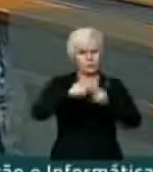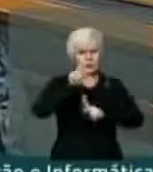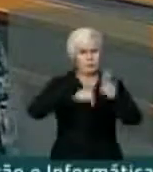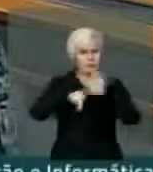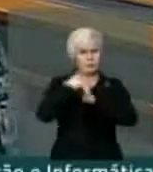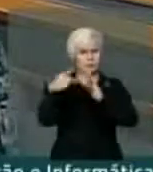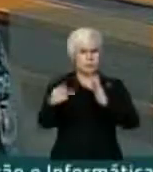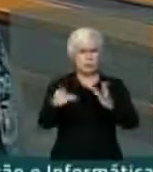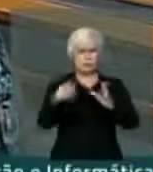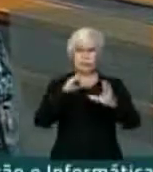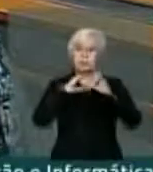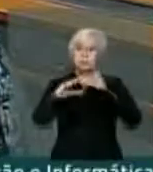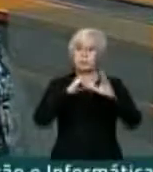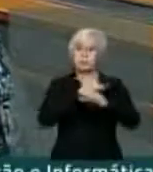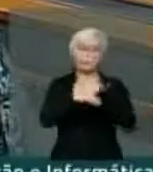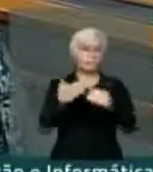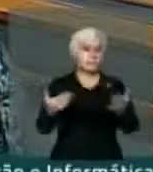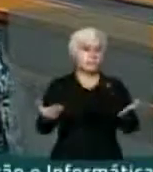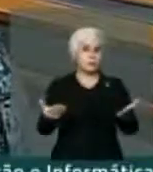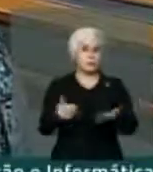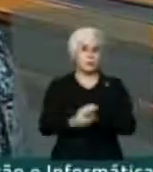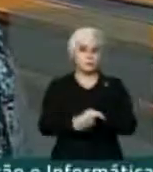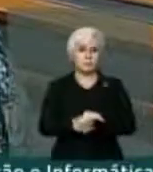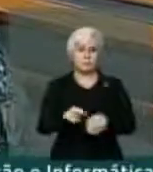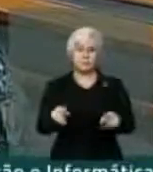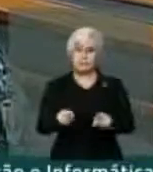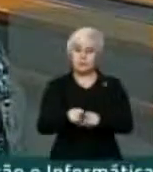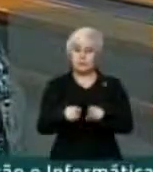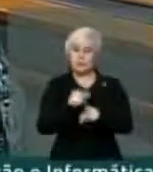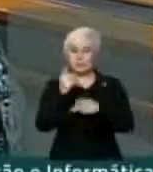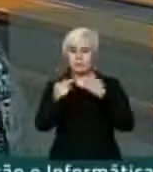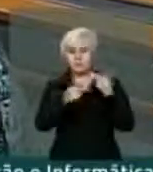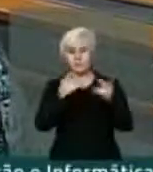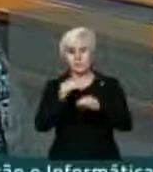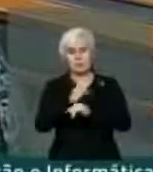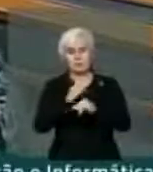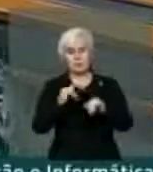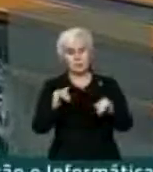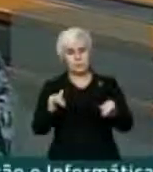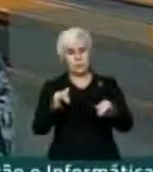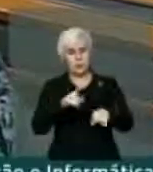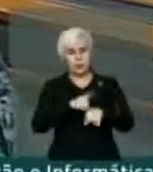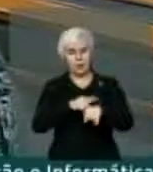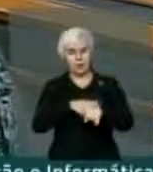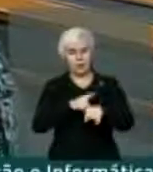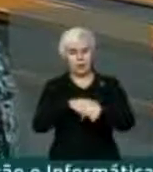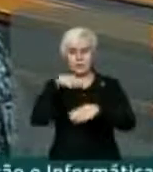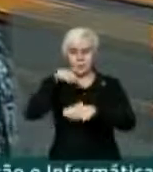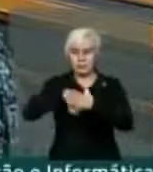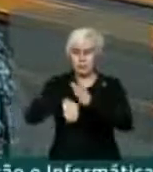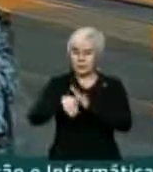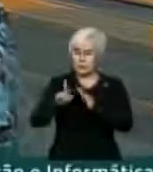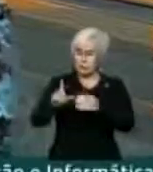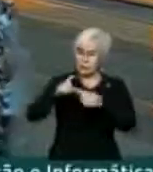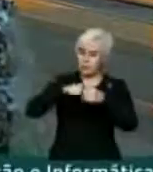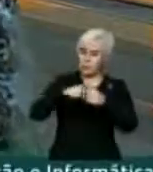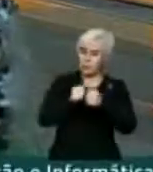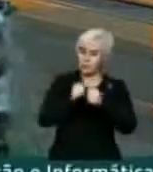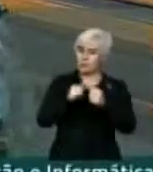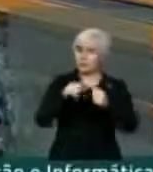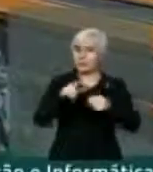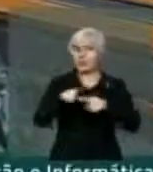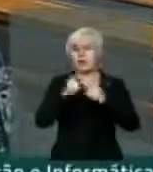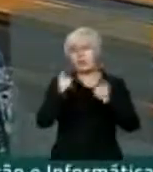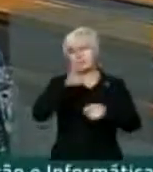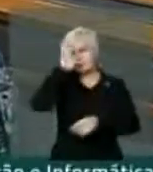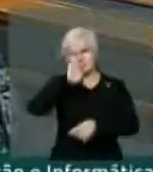domínio da informação, da comunicação. Por outro lado, quando se fala, por exemplo, na concessão do horário eleitoral, e que a todo mundo dizer, não, mas isso é